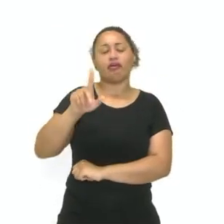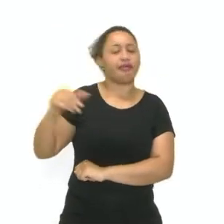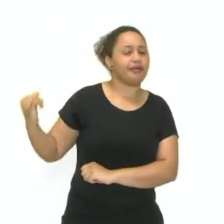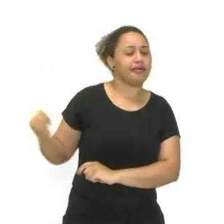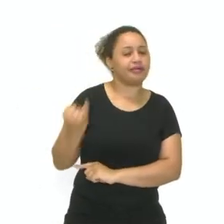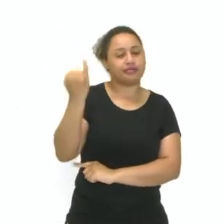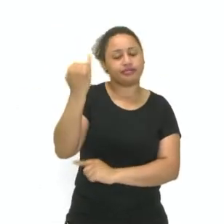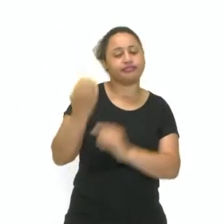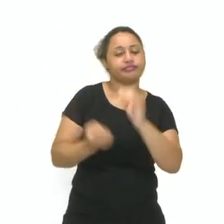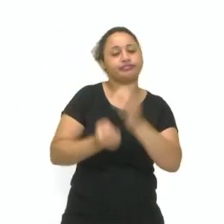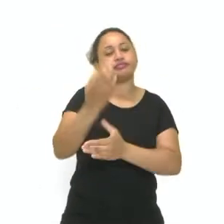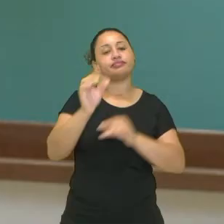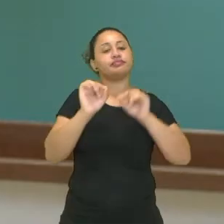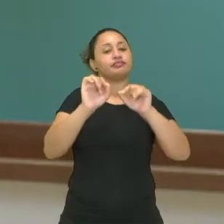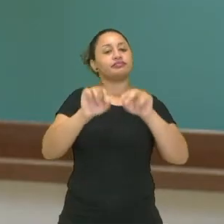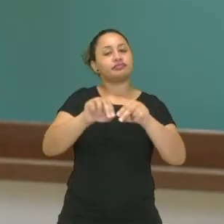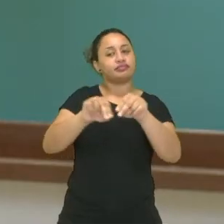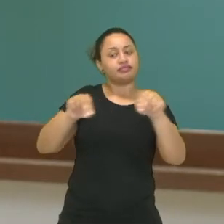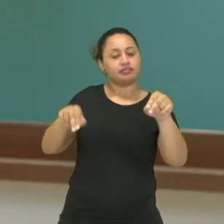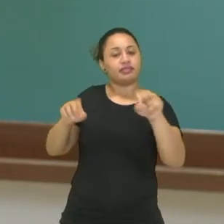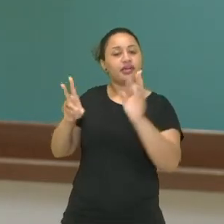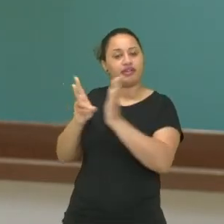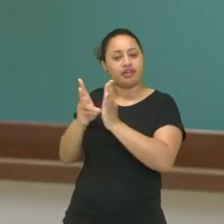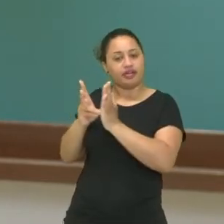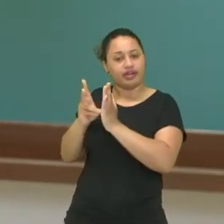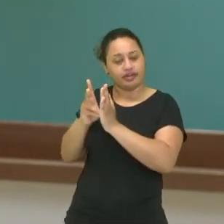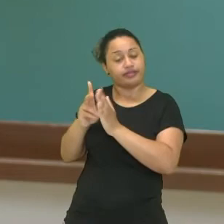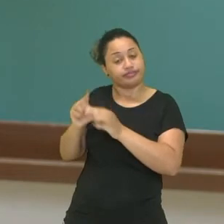necessariamente formada por índio-descendentes.